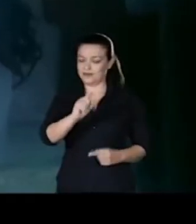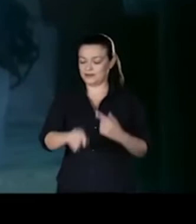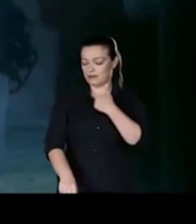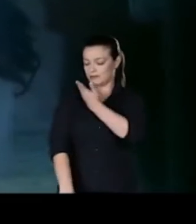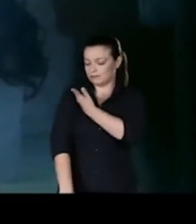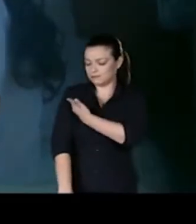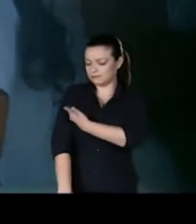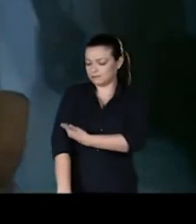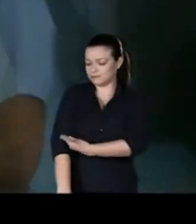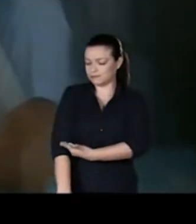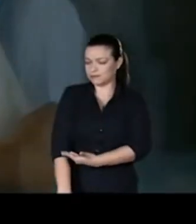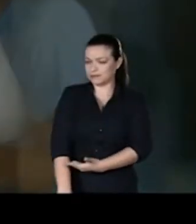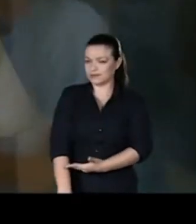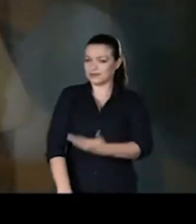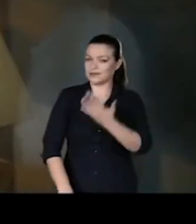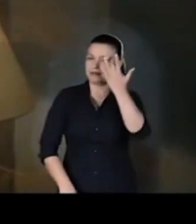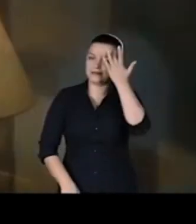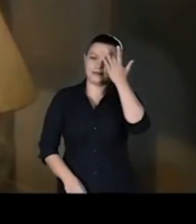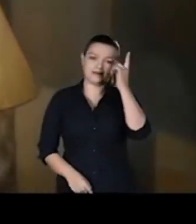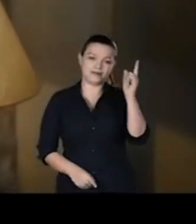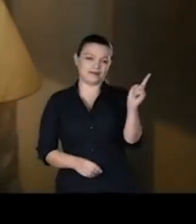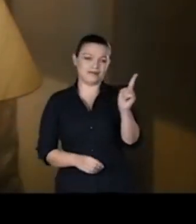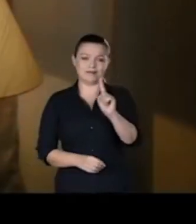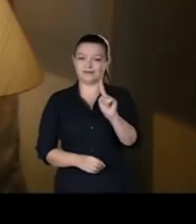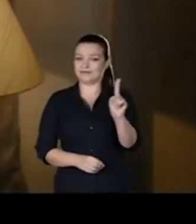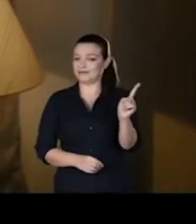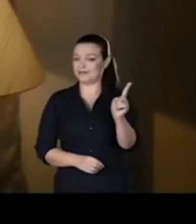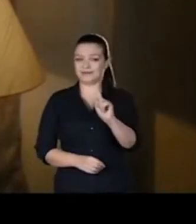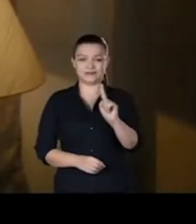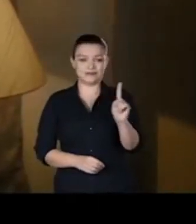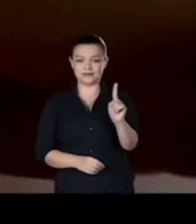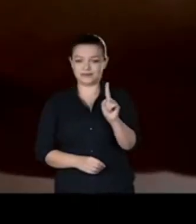adeus, não sei se vou me acostumar.